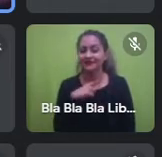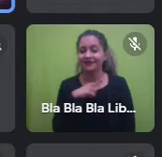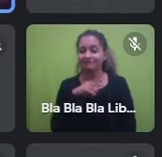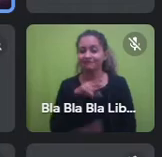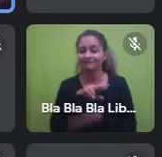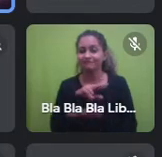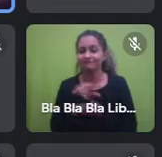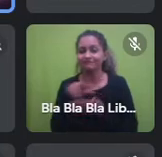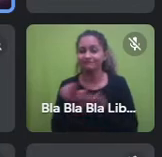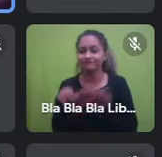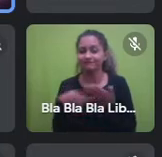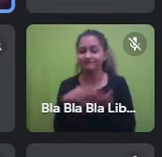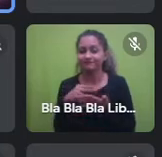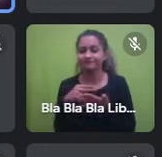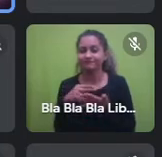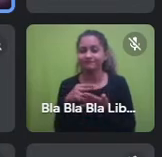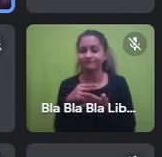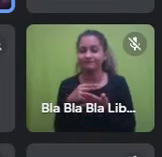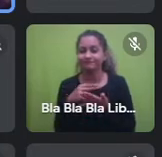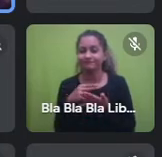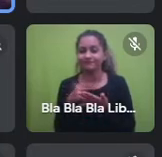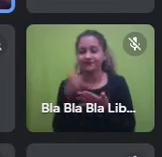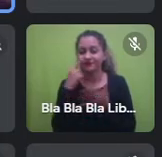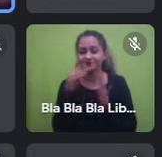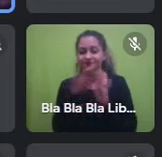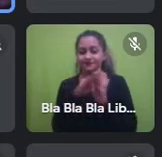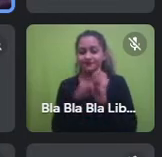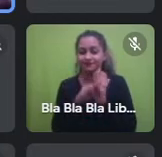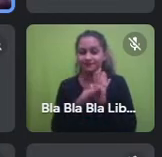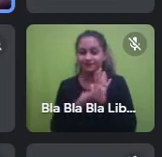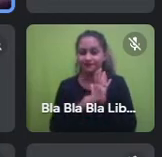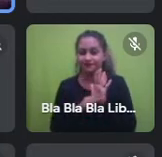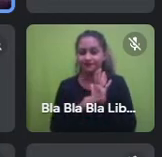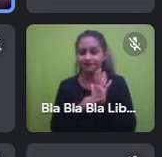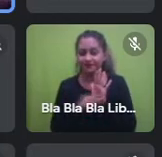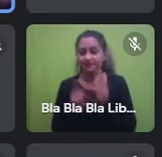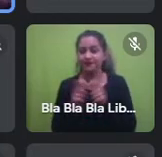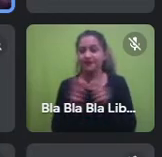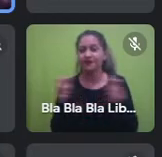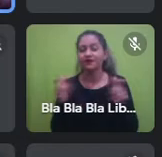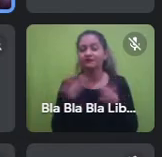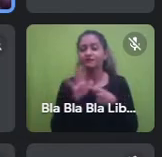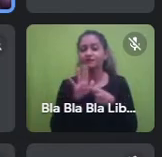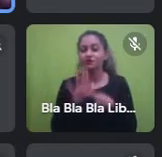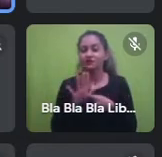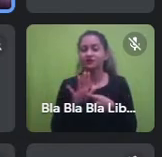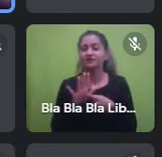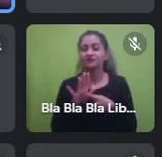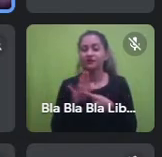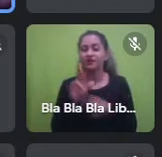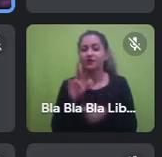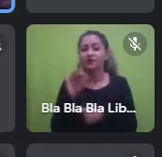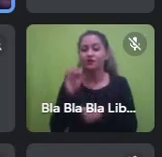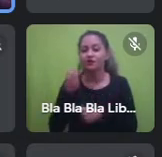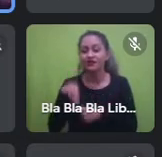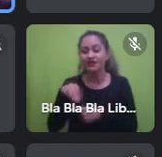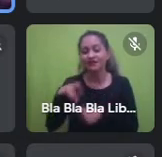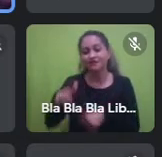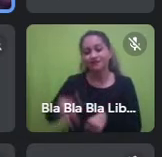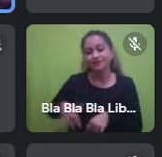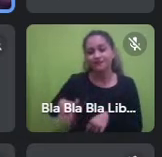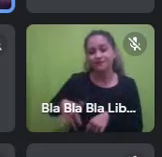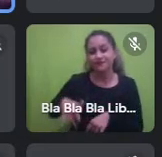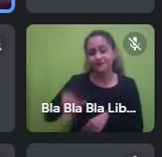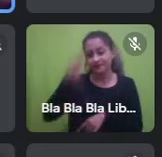vários, eu tenho que ver a lista, né? A maioria deles apresentavam um rim, principalmente o rim, que eu vou mostrar para vocês